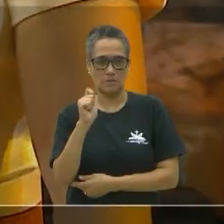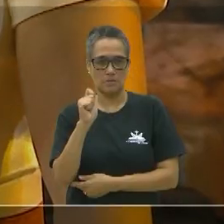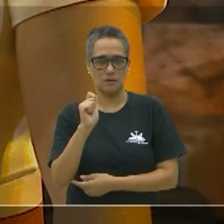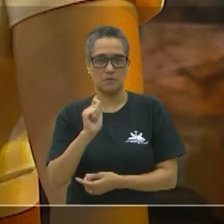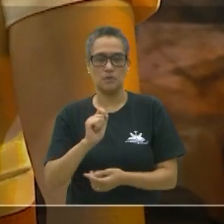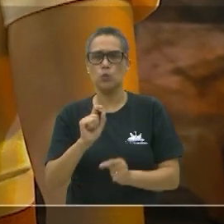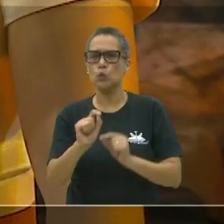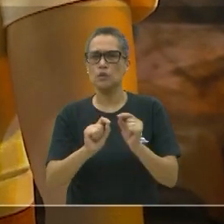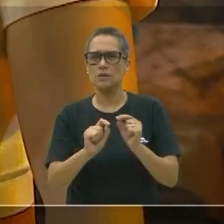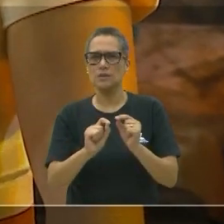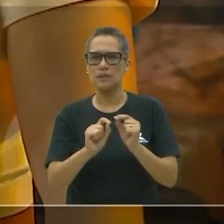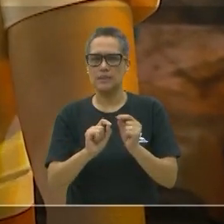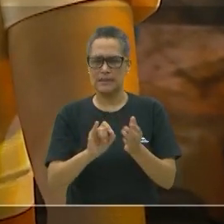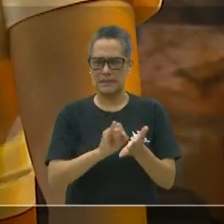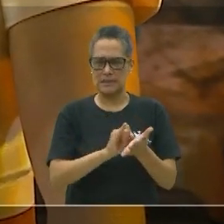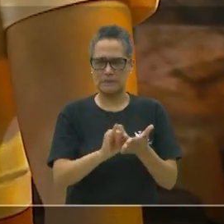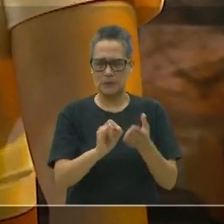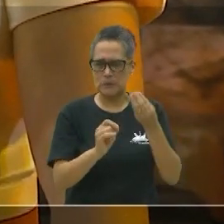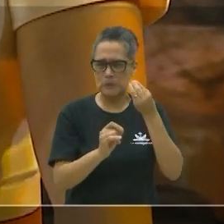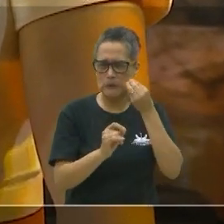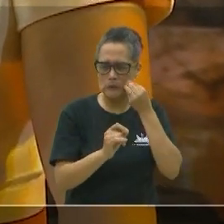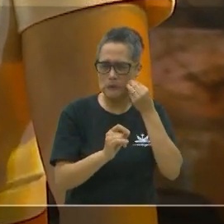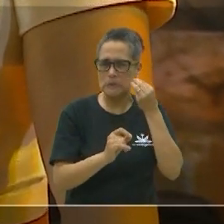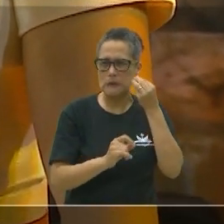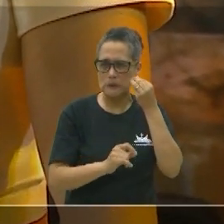O inimigo tentou,